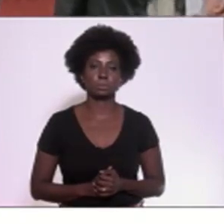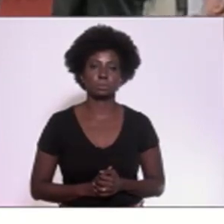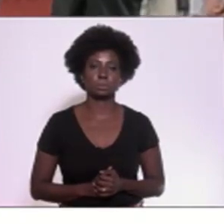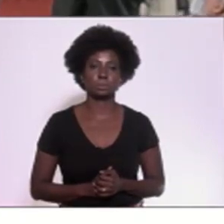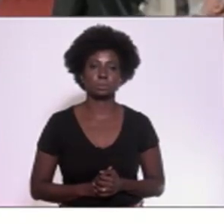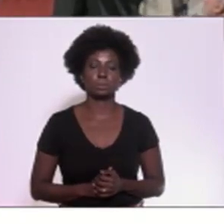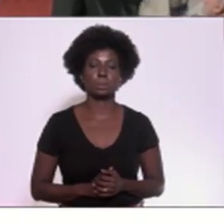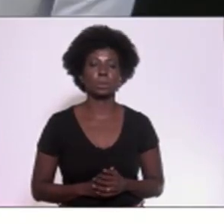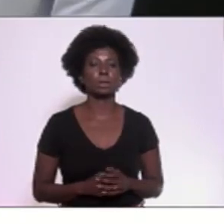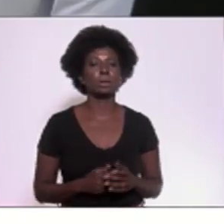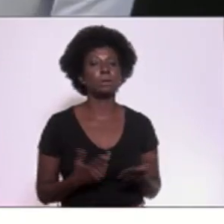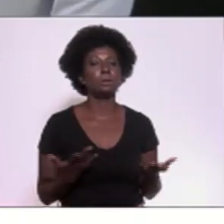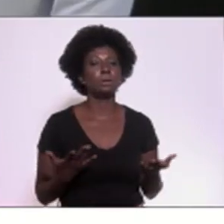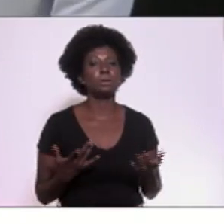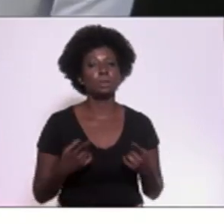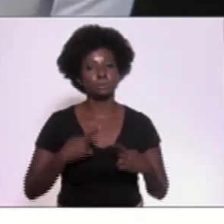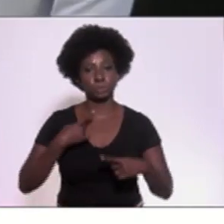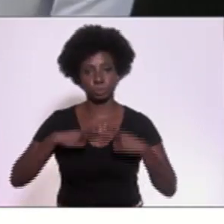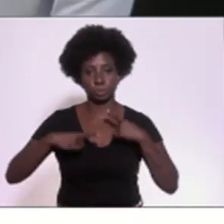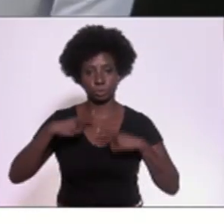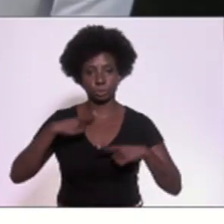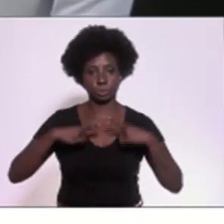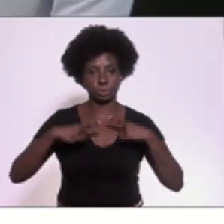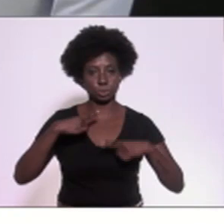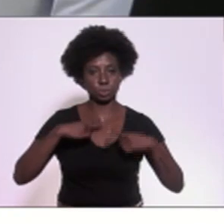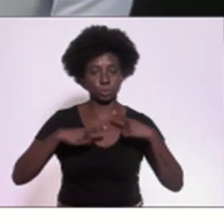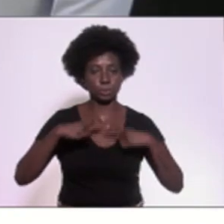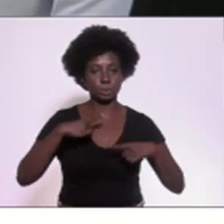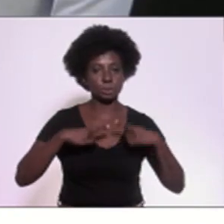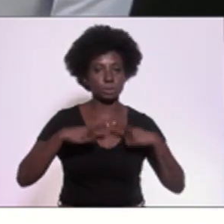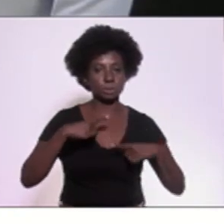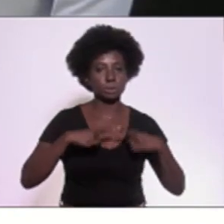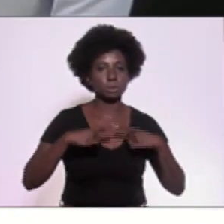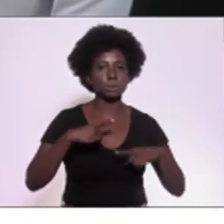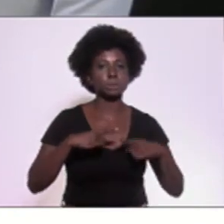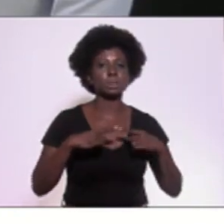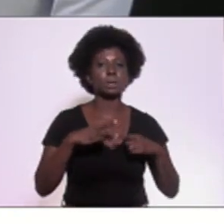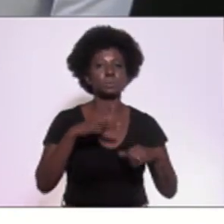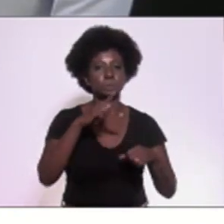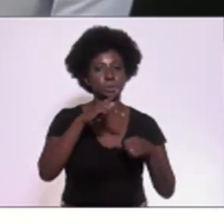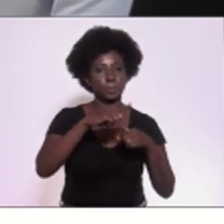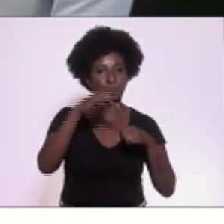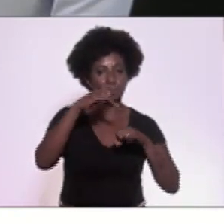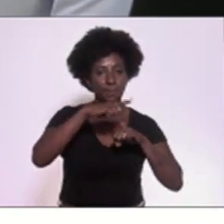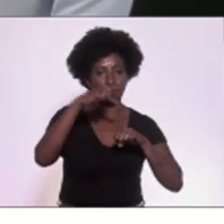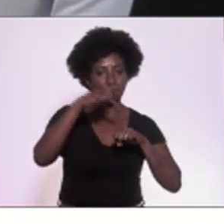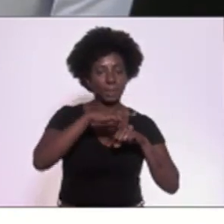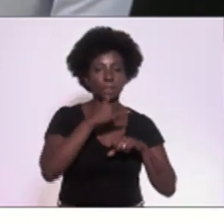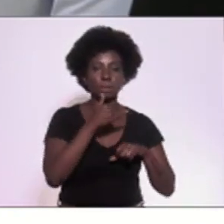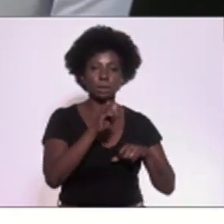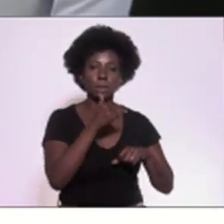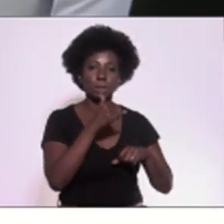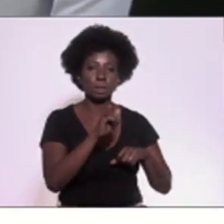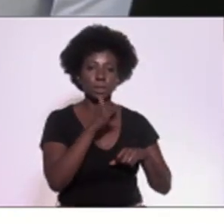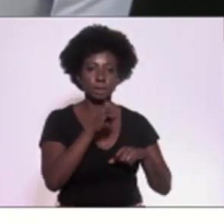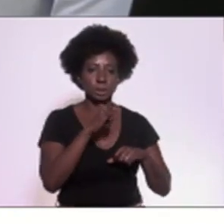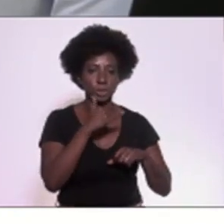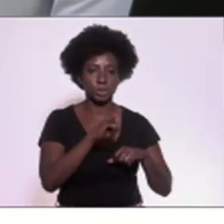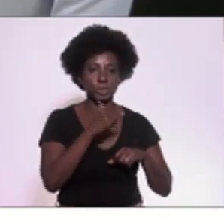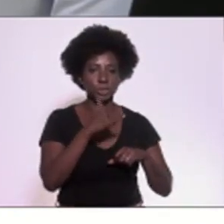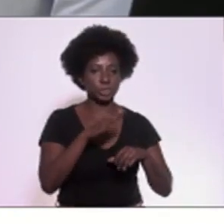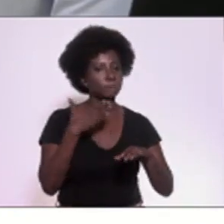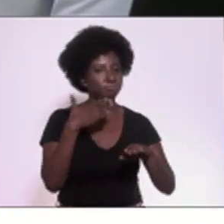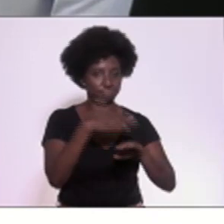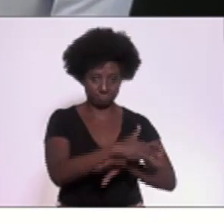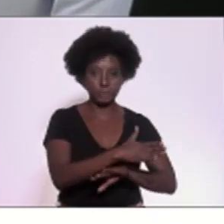Com os pareceres emitidos em discussão, não vem que queira discutir, se há discussão e votação, parecer da Comissão de Minas e Energia. Senhores que aprovam a discussão, aprovado em